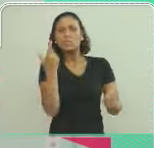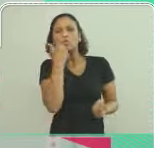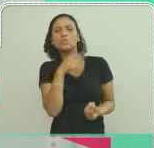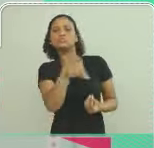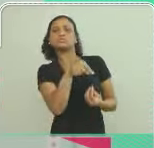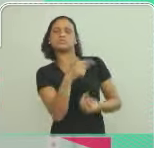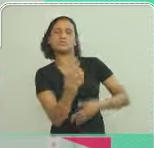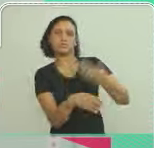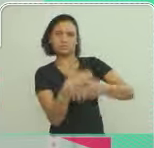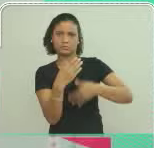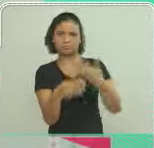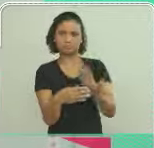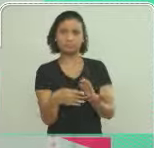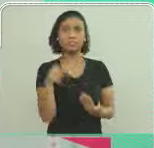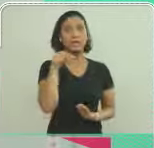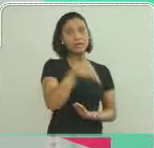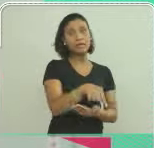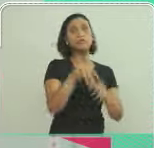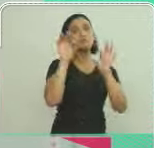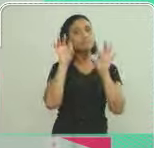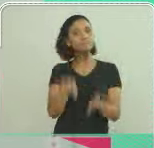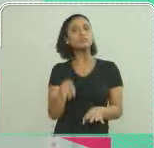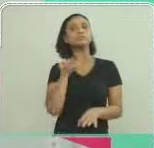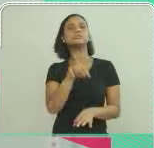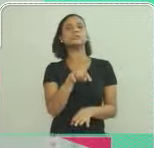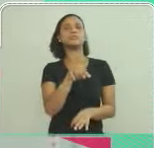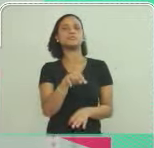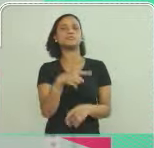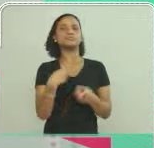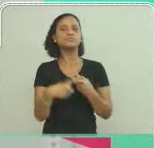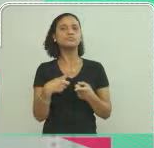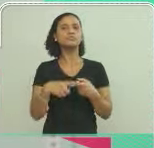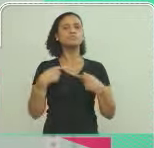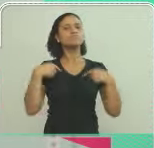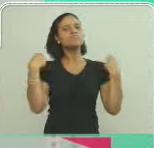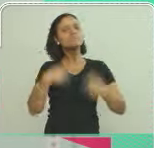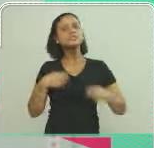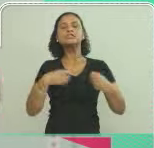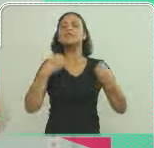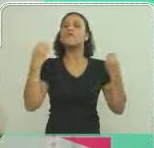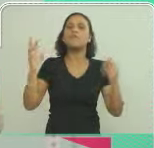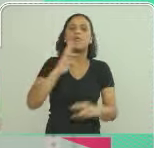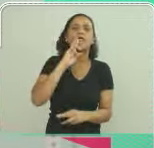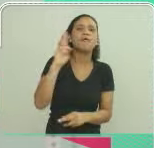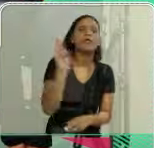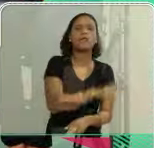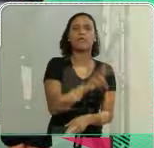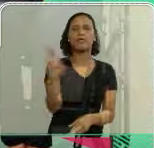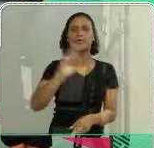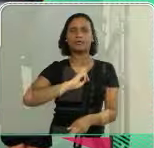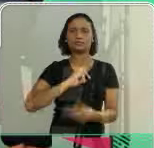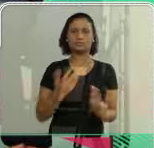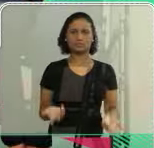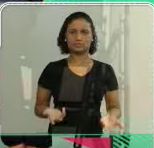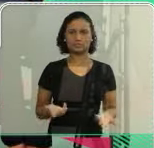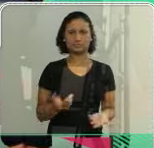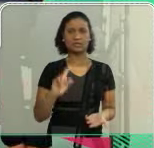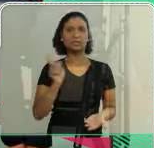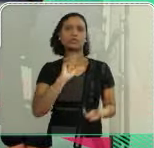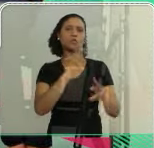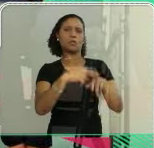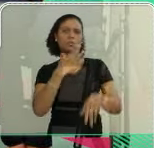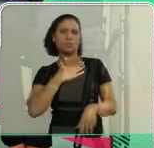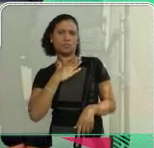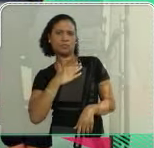que temos a sequela e ter que se adaptar de uma forma que consiga ter uma evolução. E aí foi exatamente por isso, porque eu precisava dessa